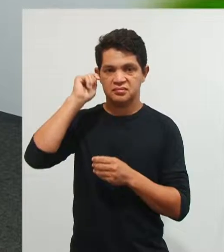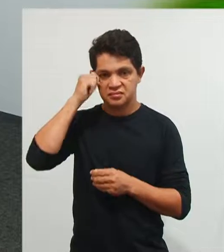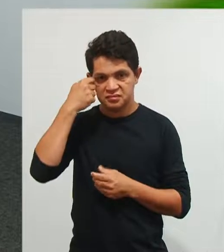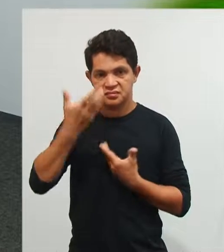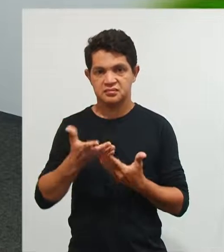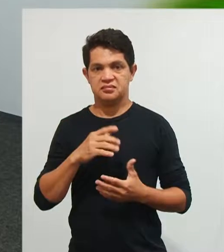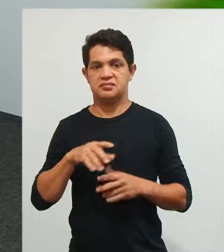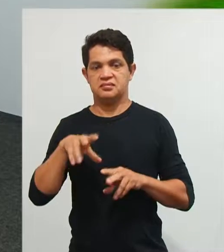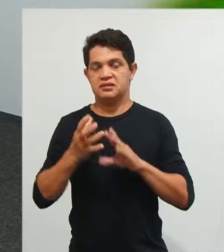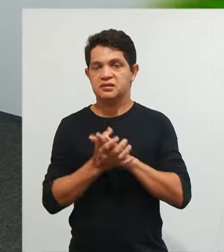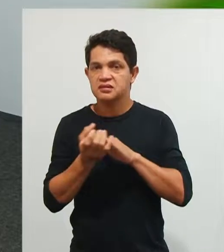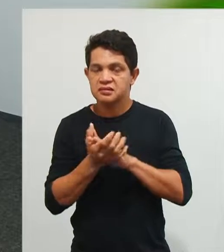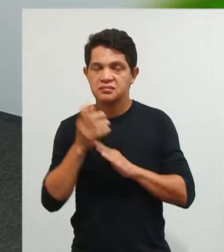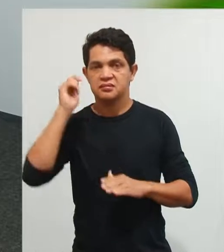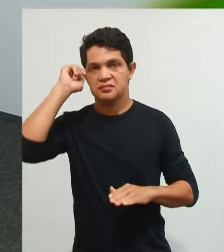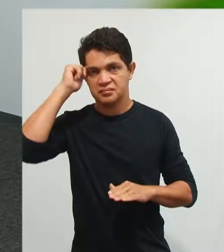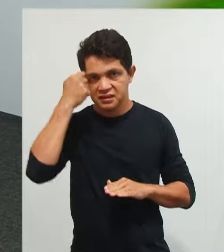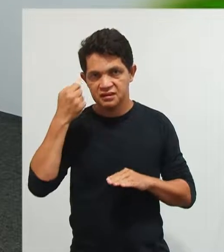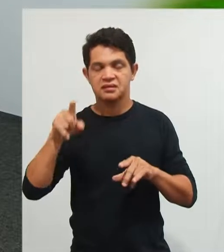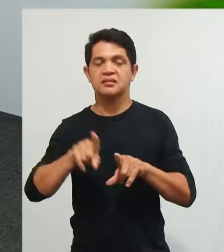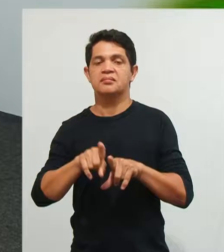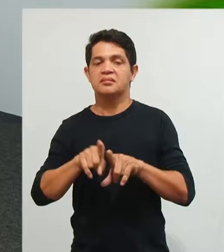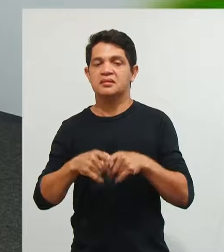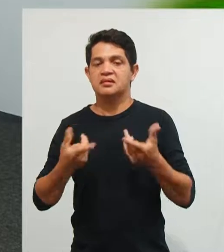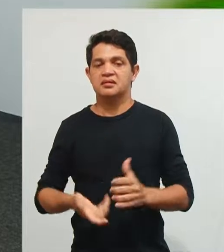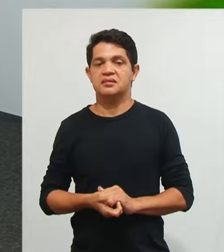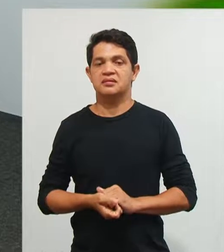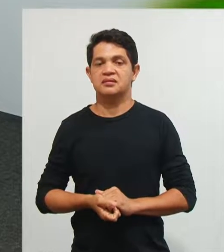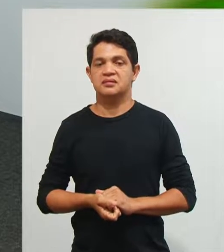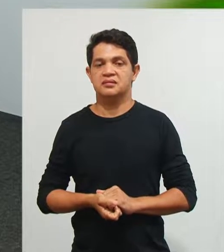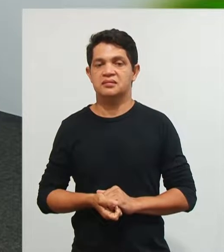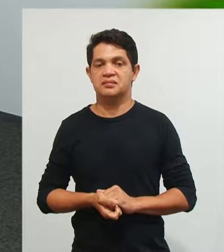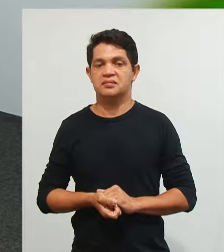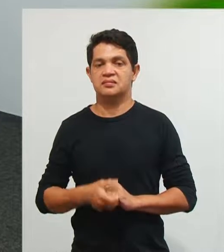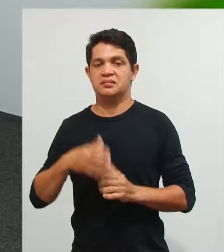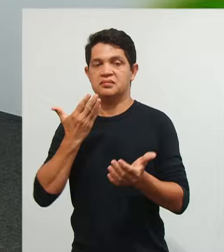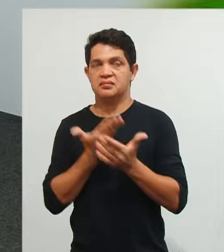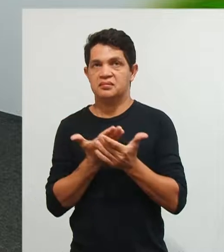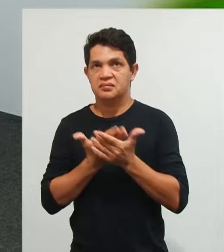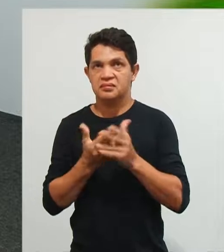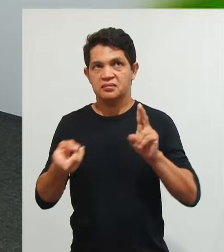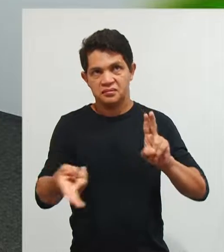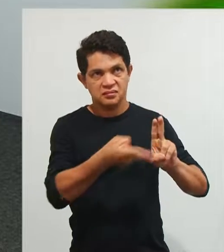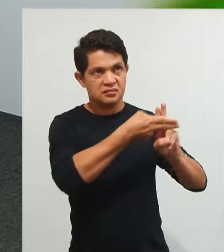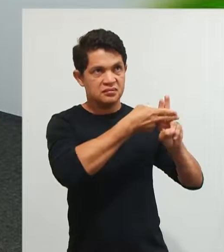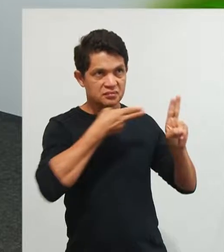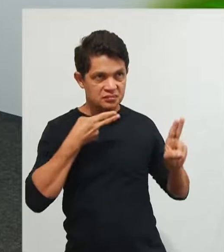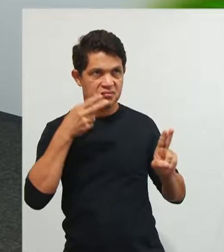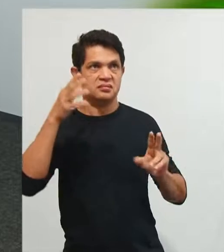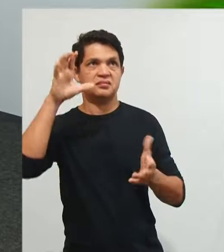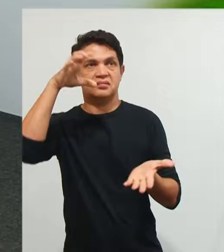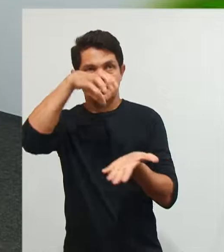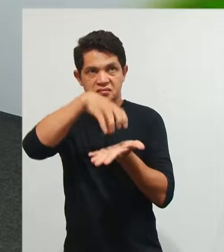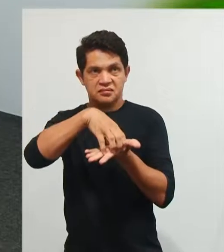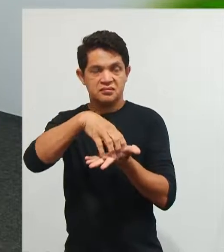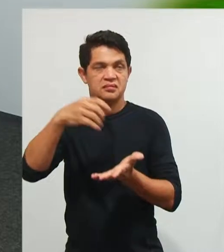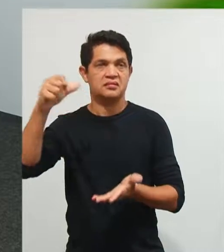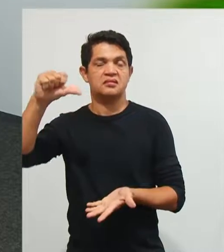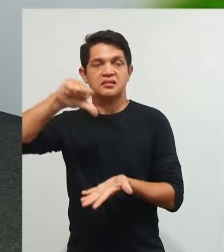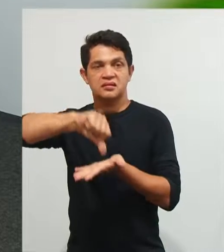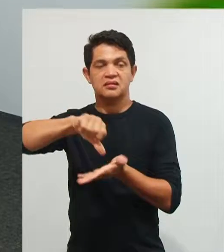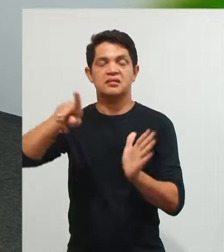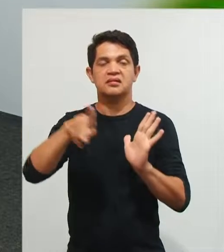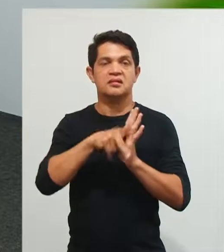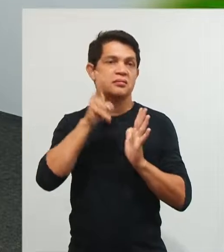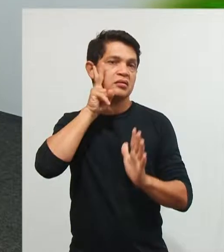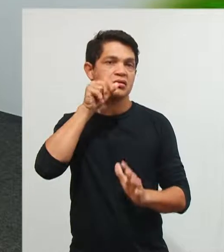também um sapato preto de salto. Estou no estúdio do IFRO Campus Porto Velho, Zona Norte. Atrás de mim